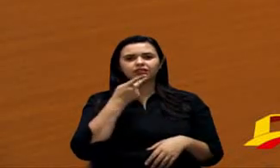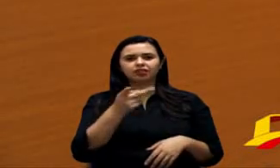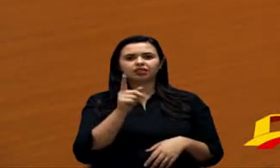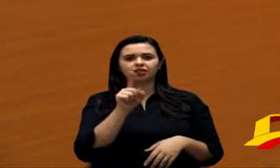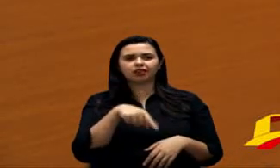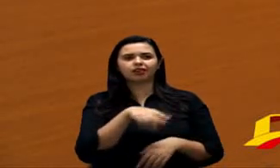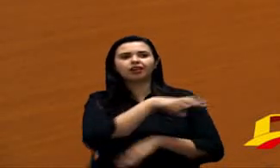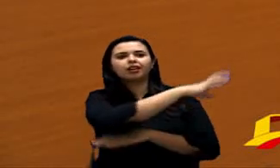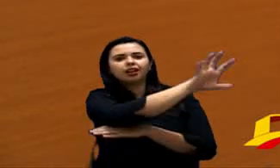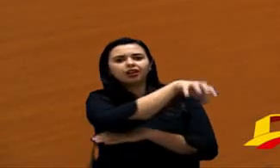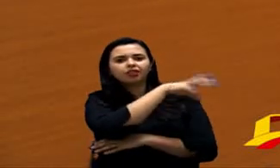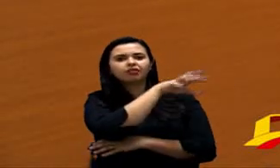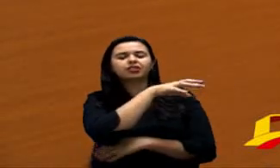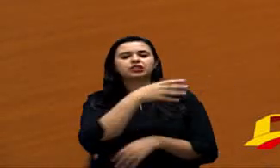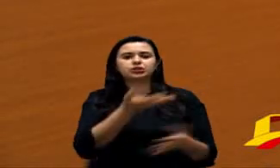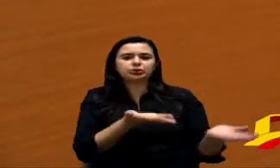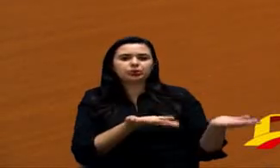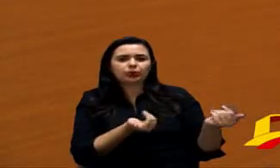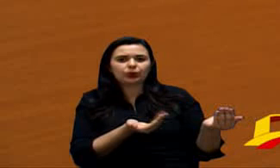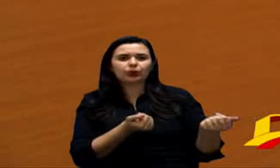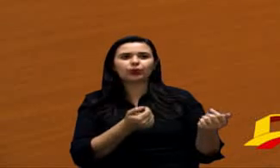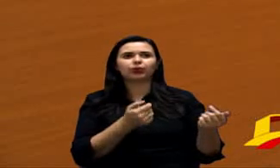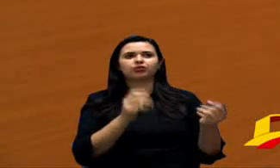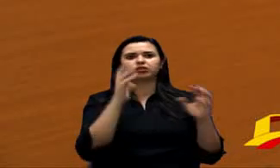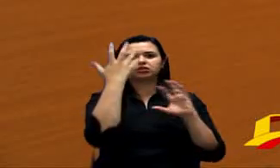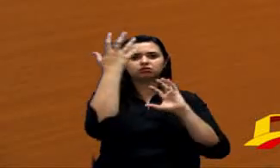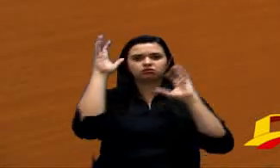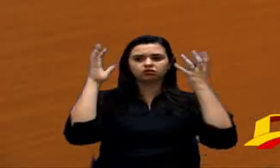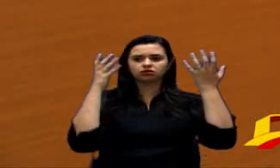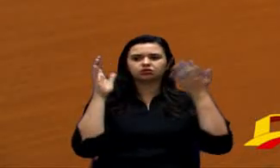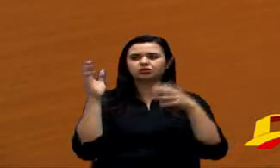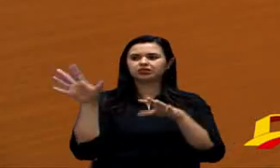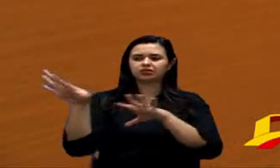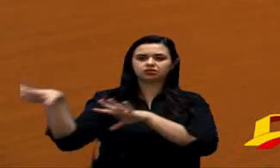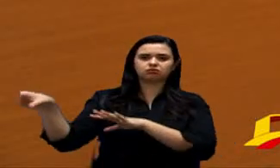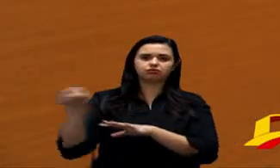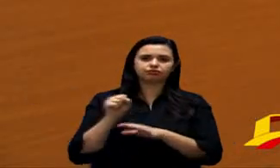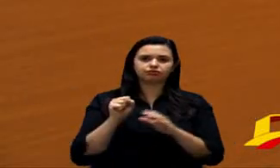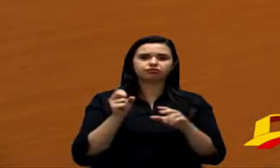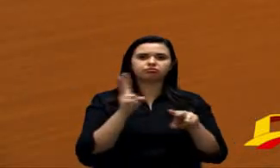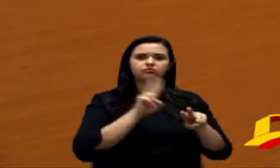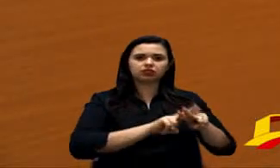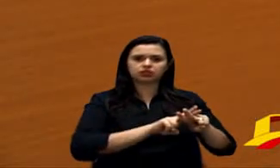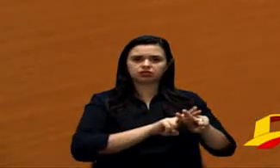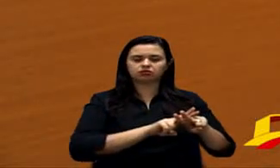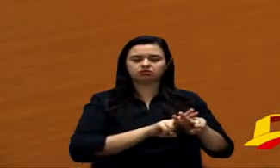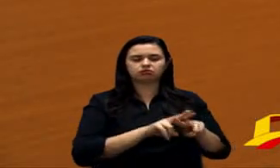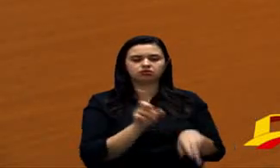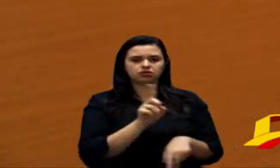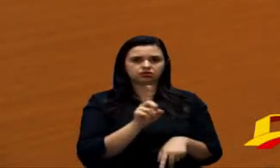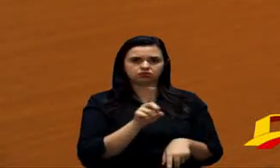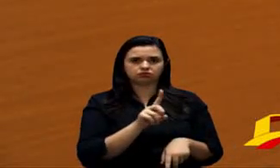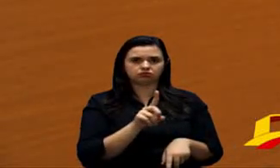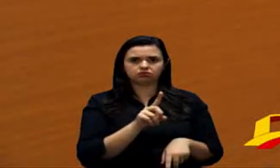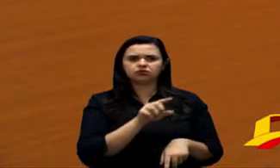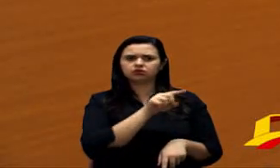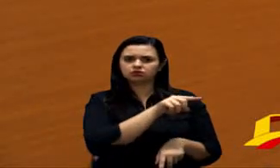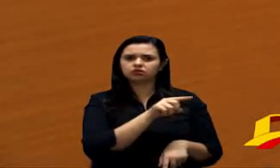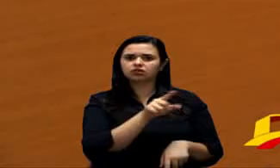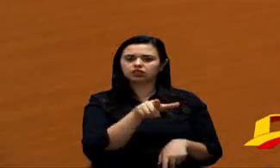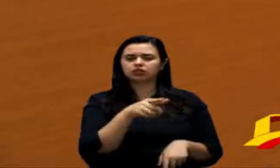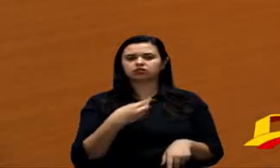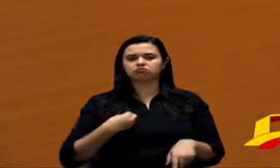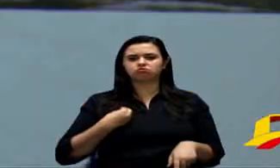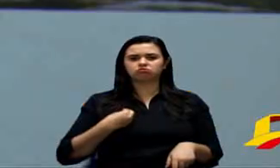elefante jovem que foi tirado da natureza. Lógico, pode ter sido o caso, mas nós estamos falando de um indivíduo. Eu também sou totalmente